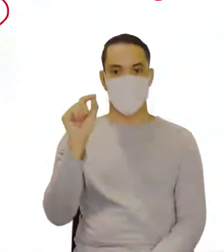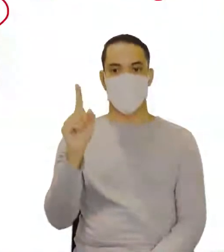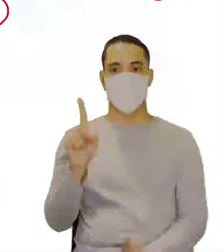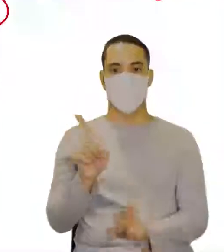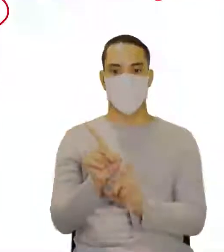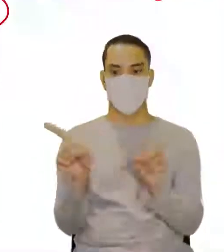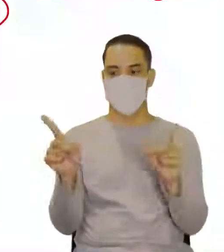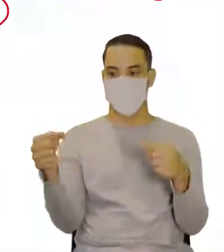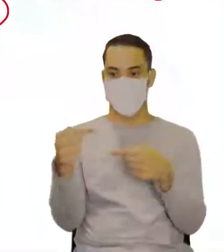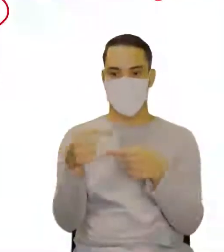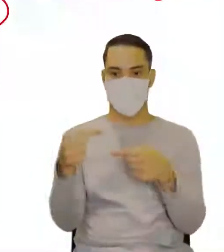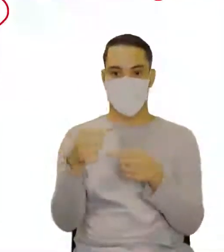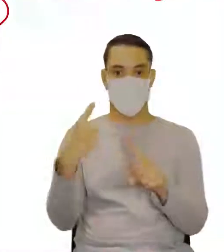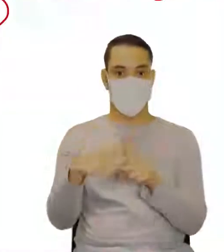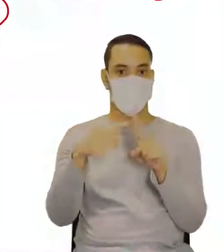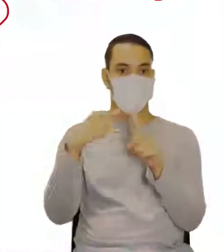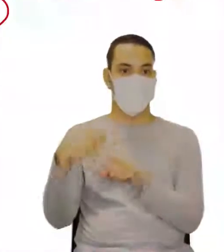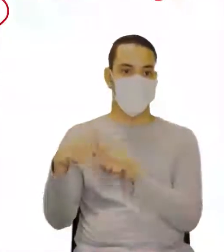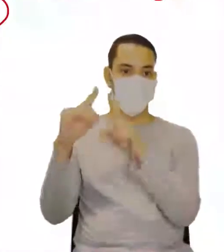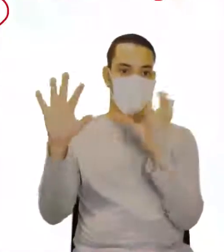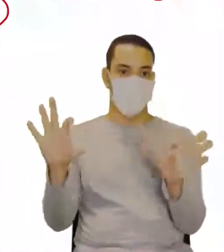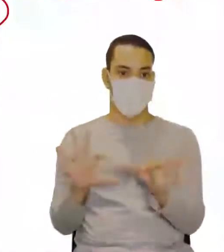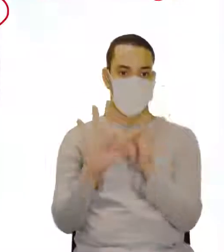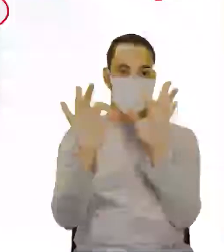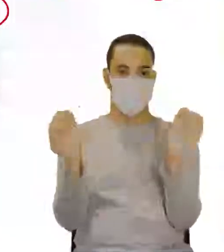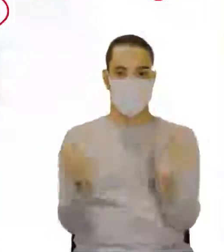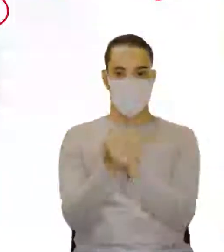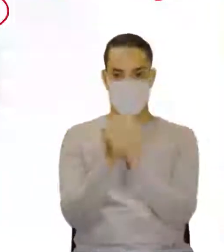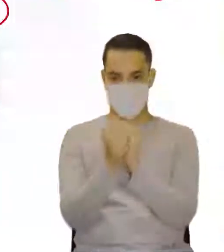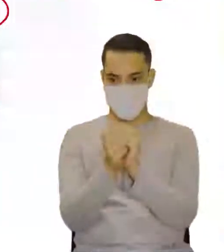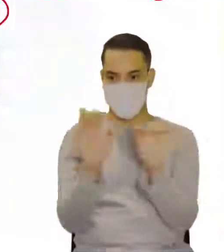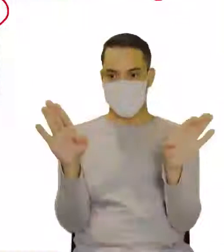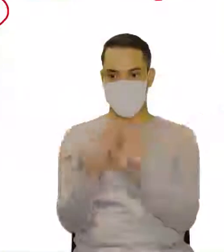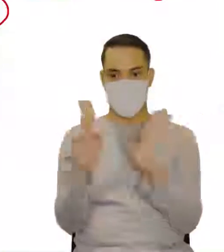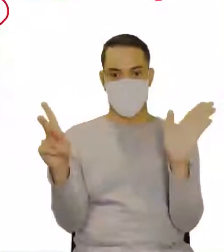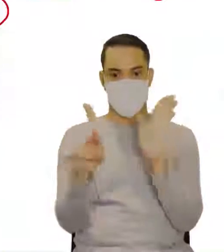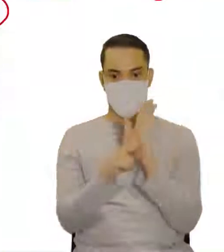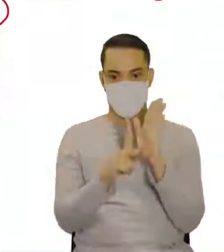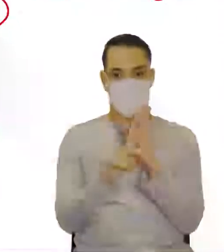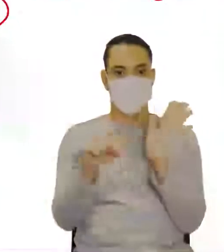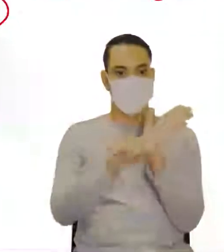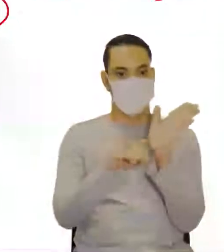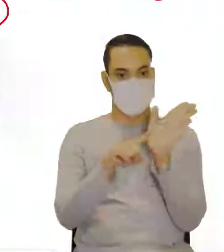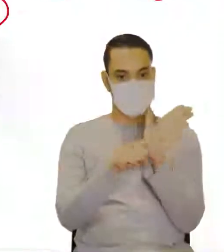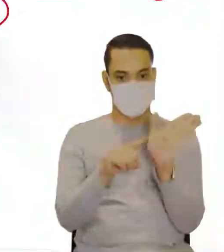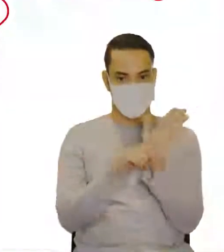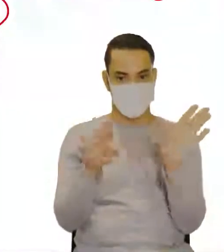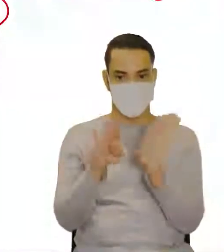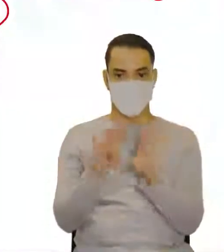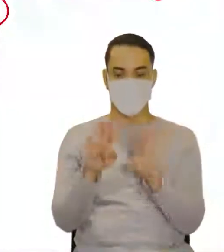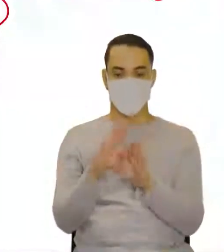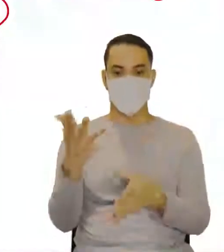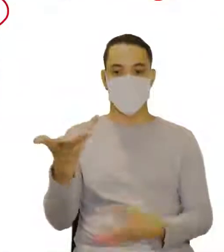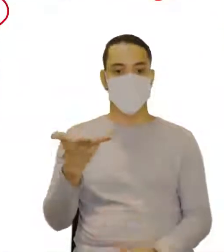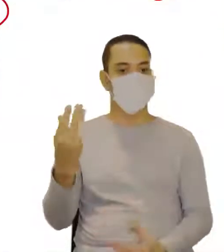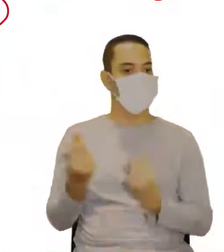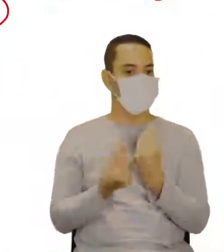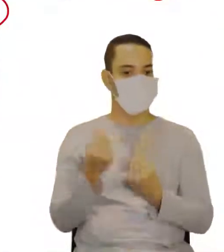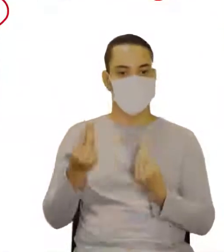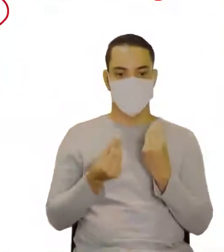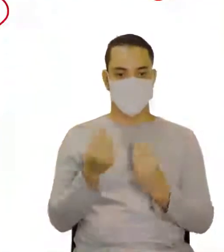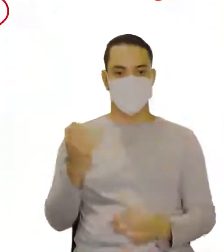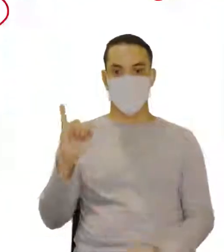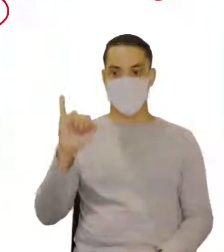positivos estão todos conectados entre si, bem como os polos negativos. E a intensidade da corrente